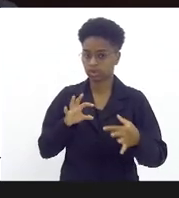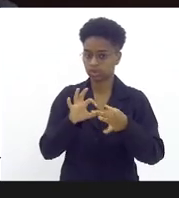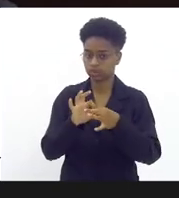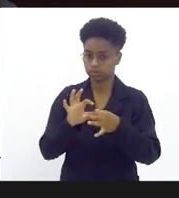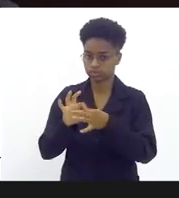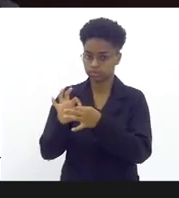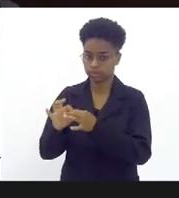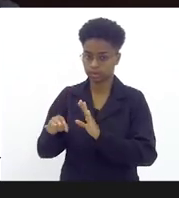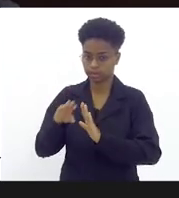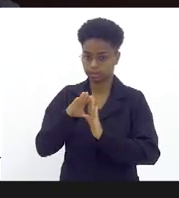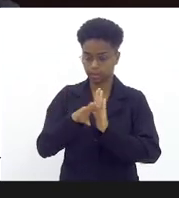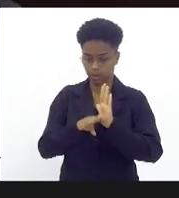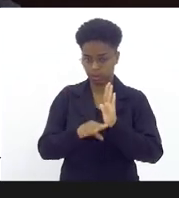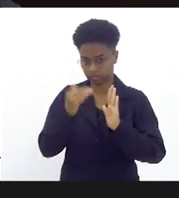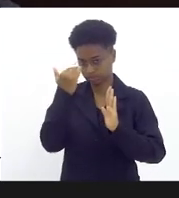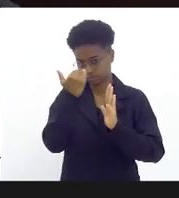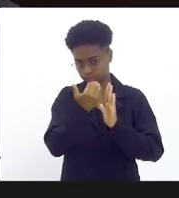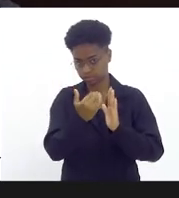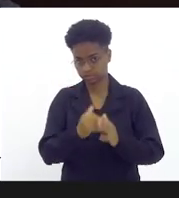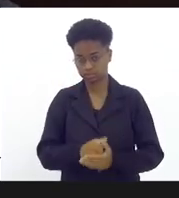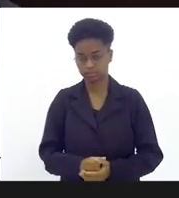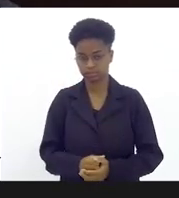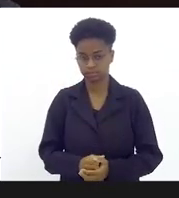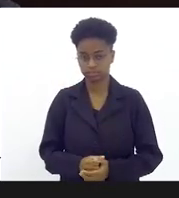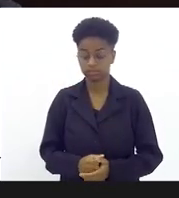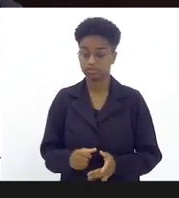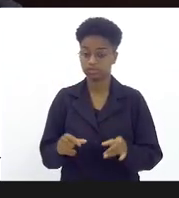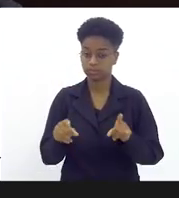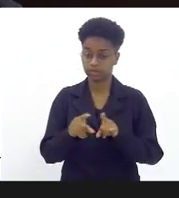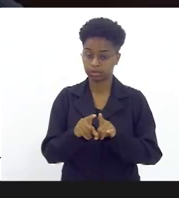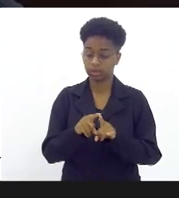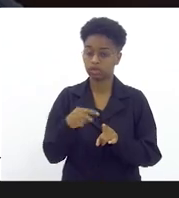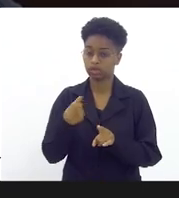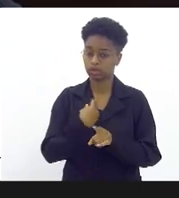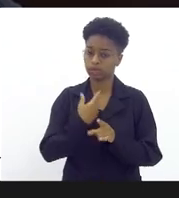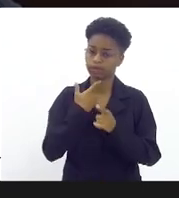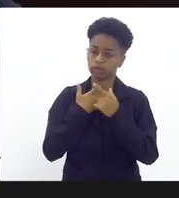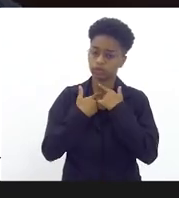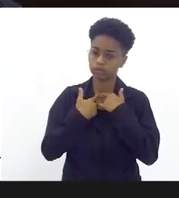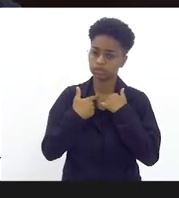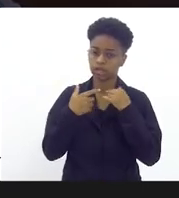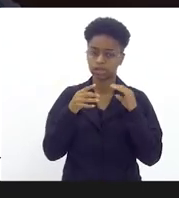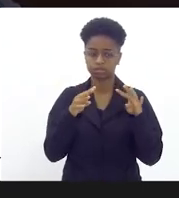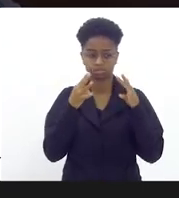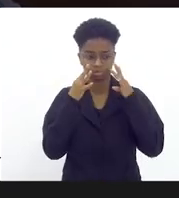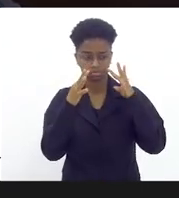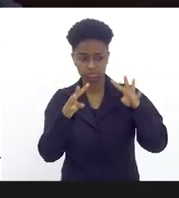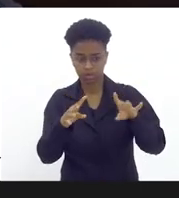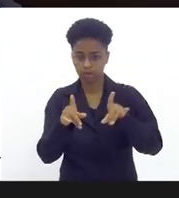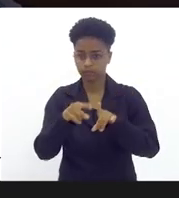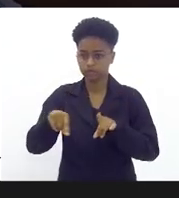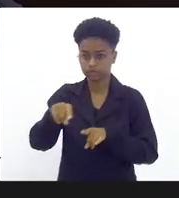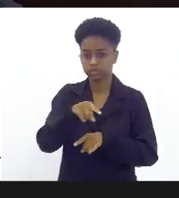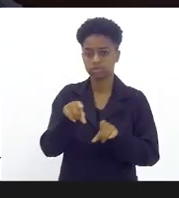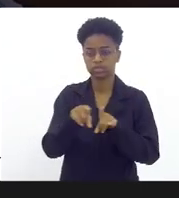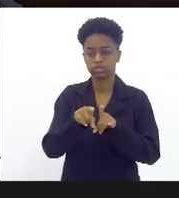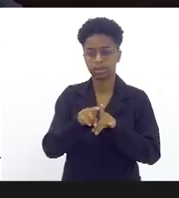com essa pauta. Nós também estamos aqui para ouvir e nos colocamos à disposição